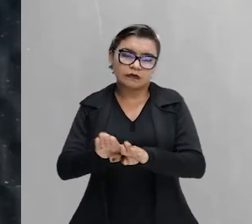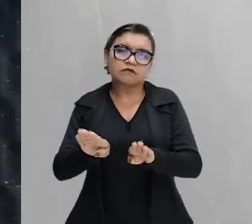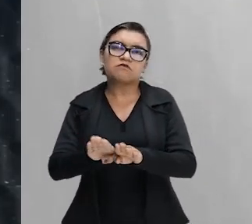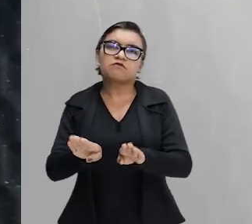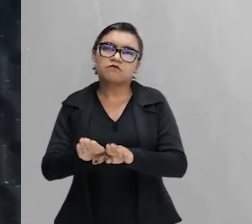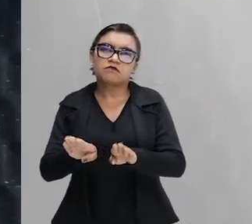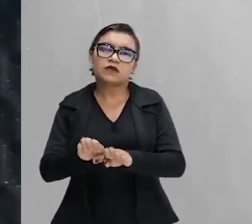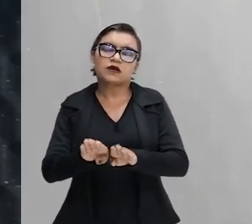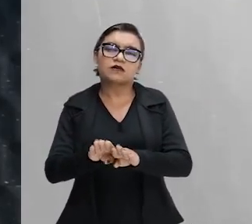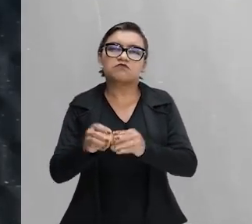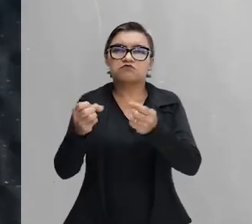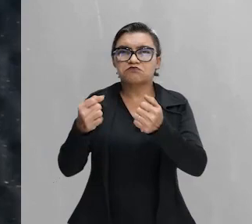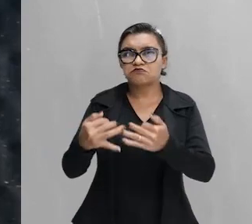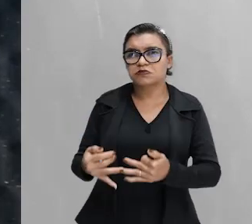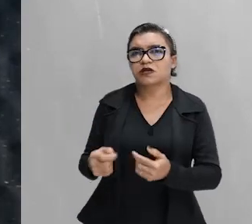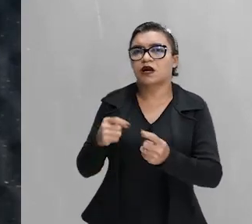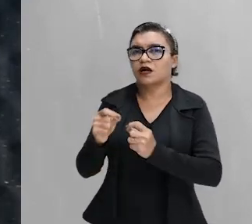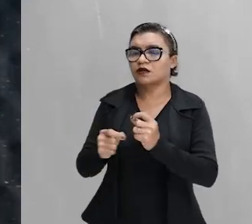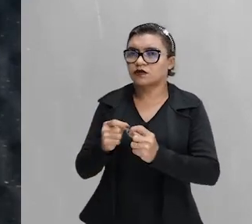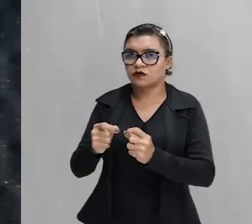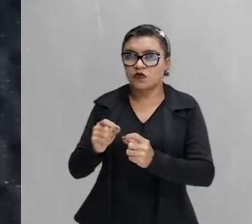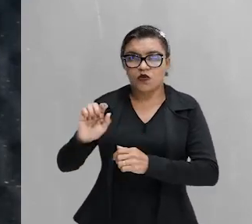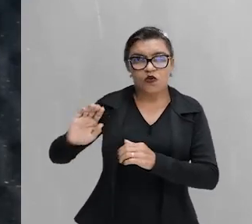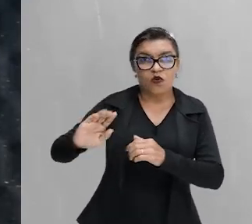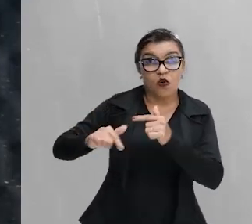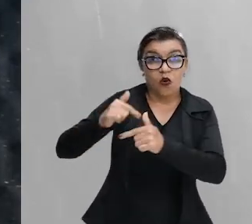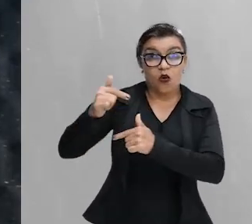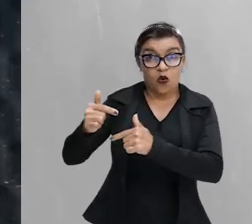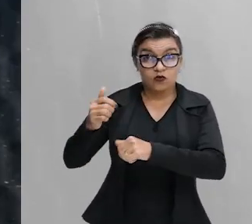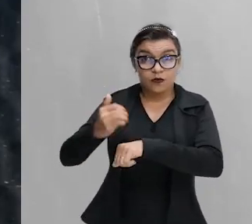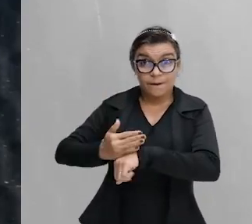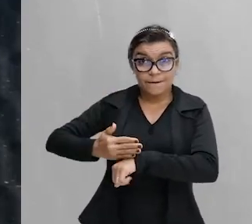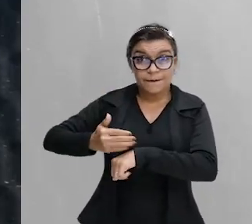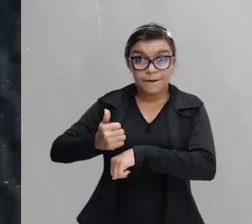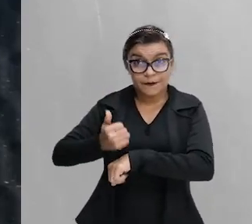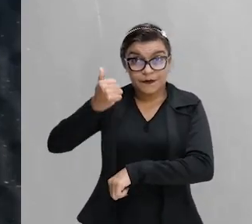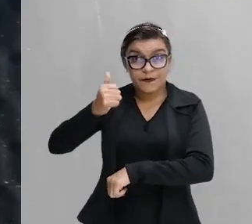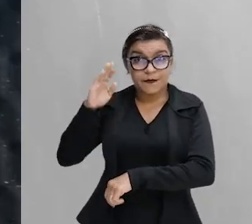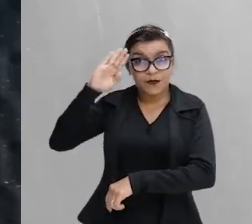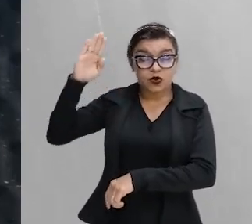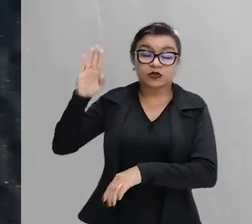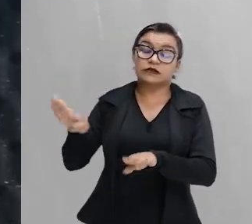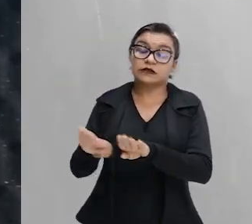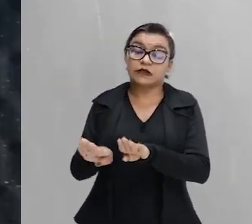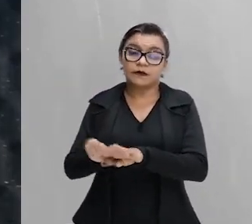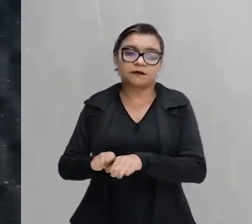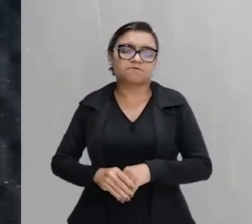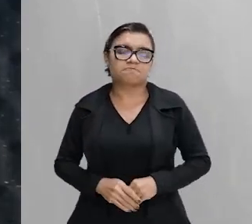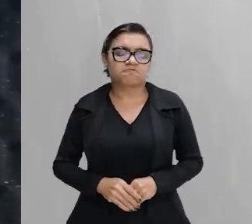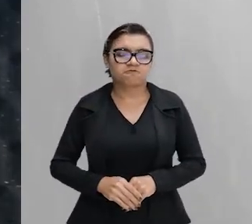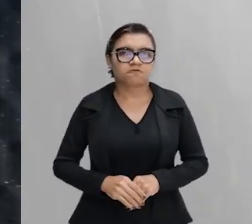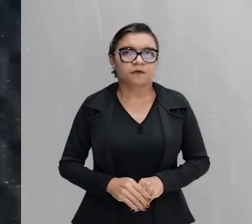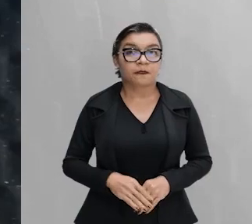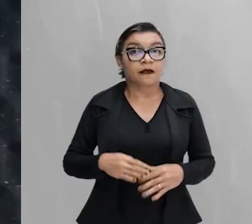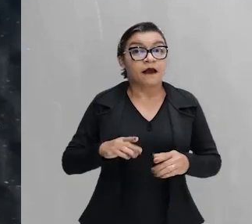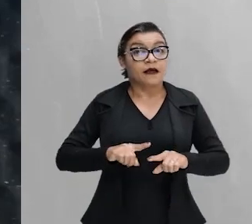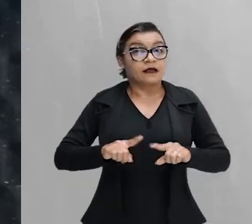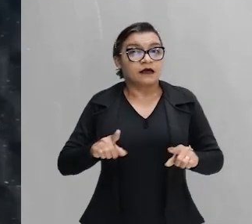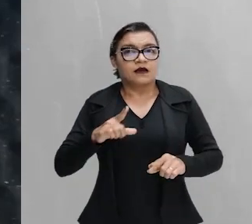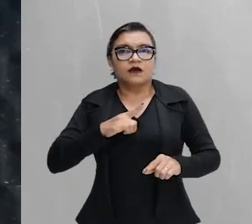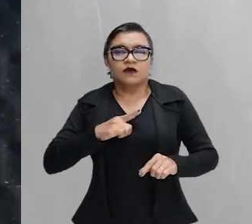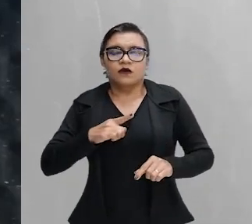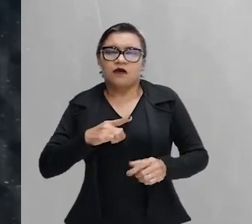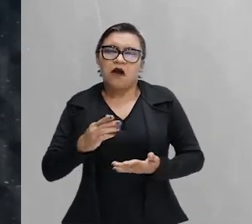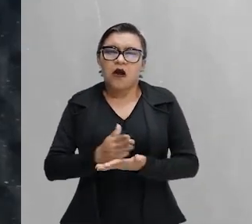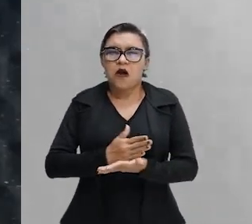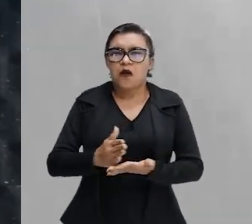sendo regidos por algo que é maior ainda, tá, ok? Então, a única mudança, né? Quer dizer, uma das